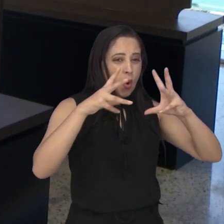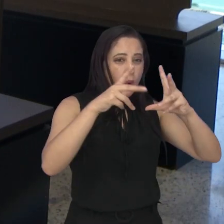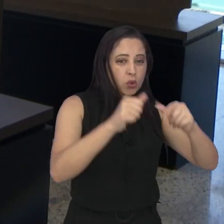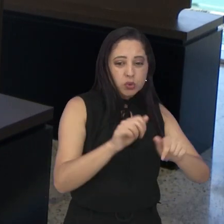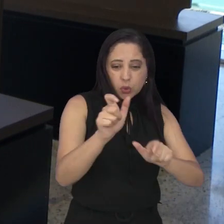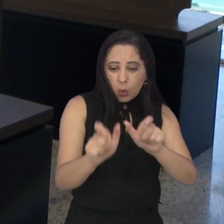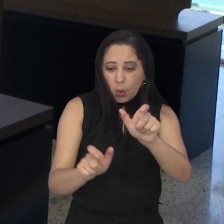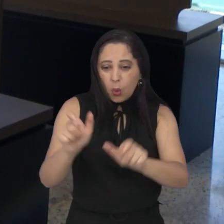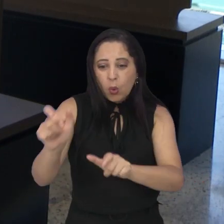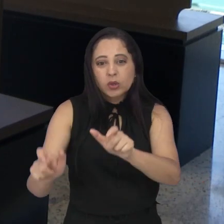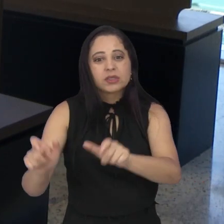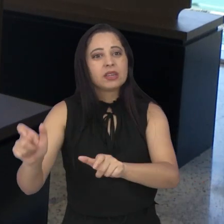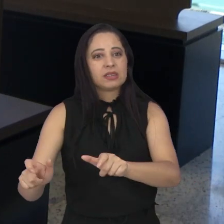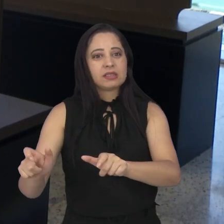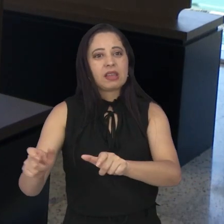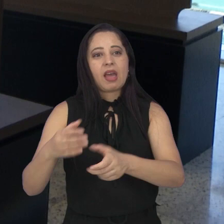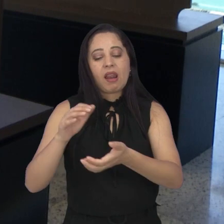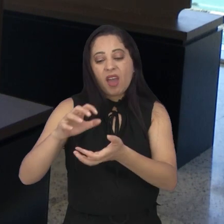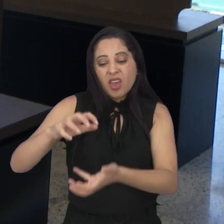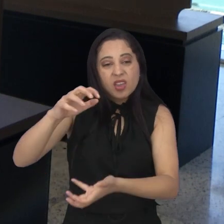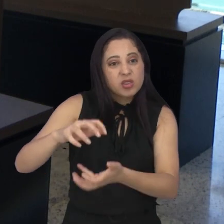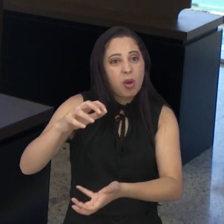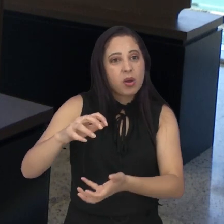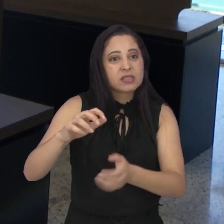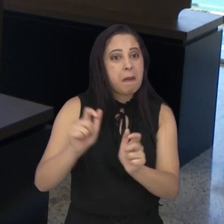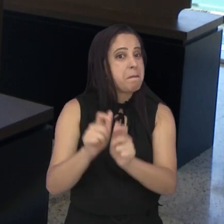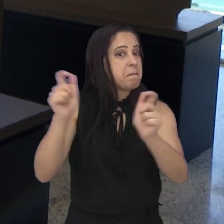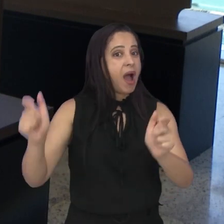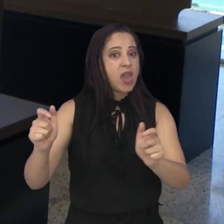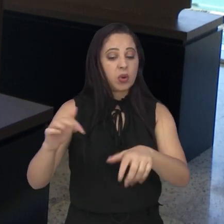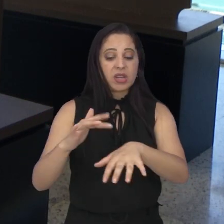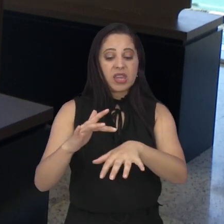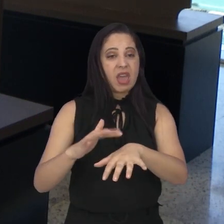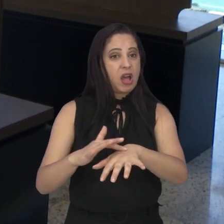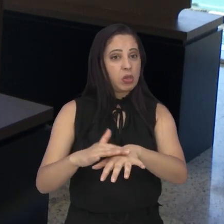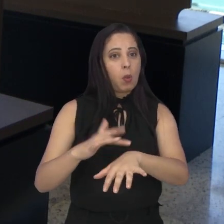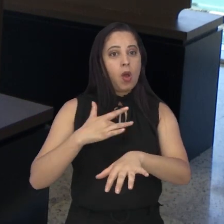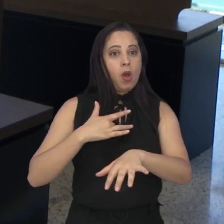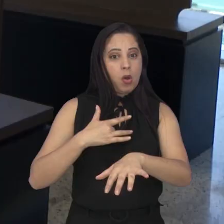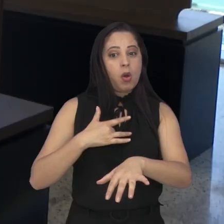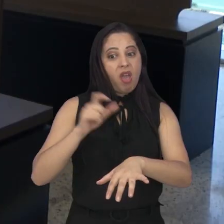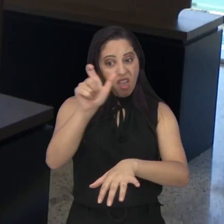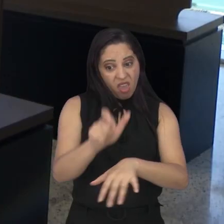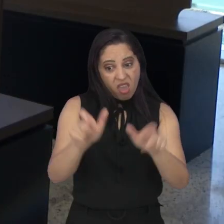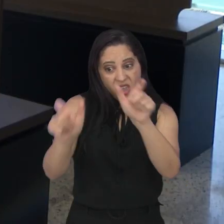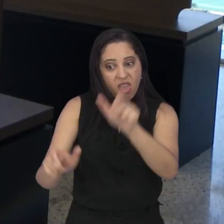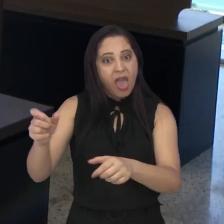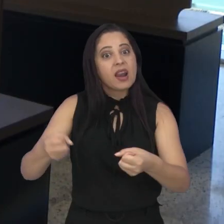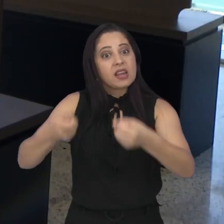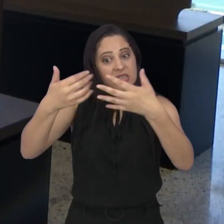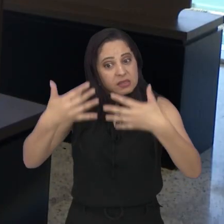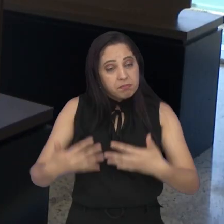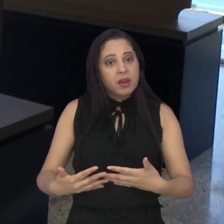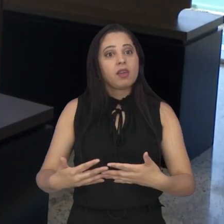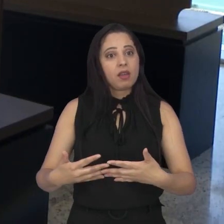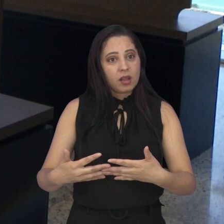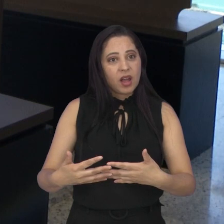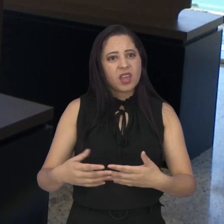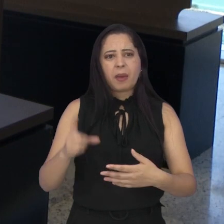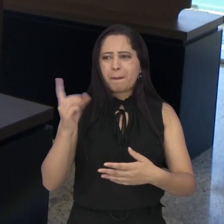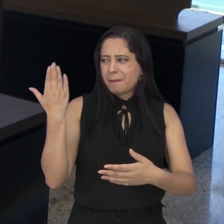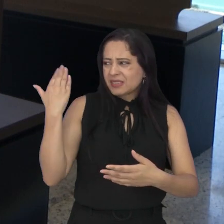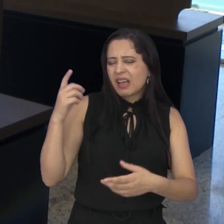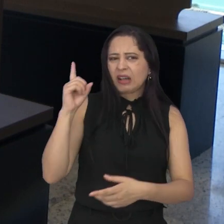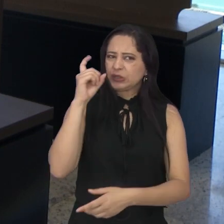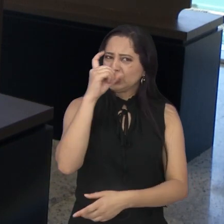irmãs idosas, todas foram tuberculose, a maioria foi tuberculose. Então elas contam para nós como